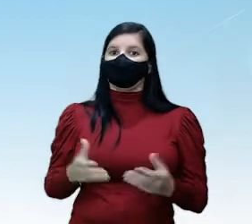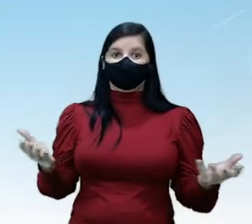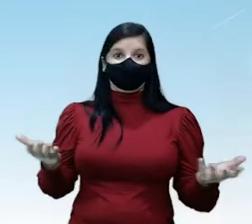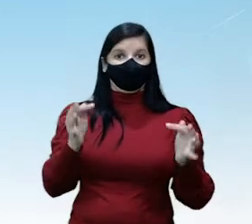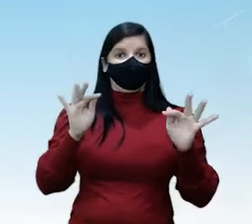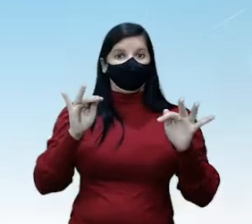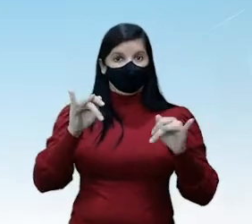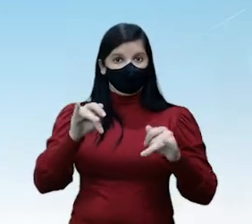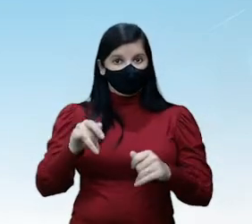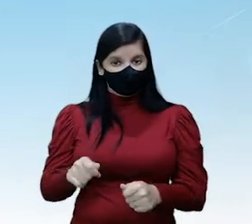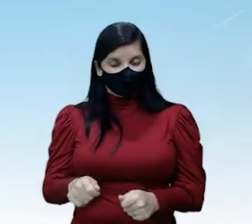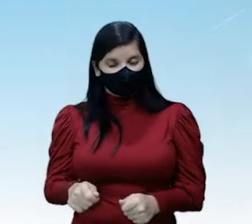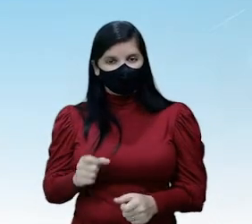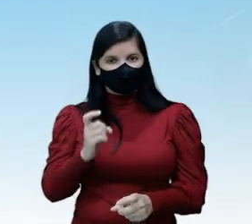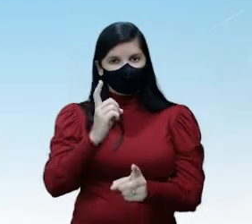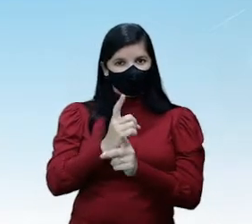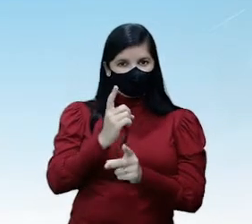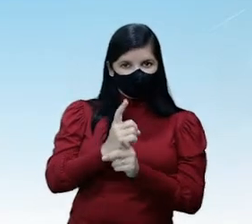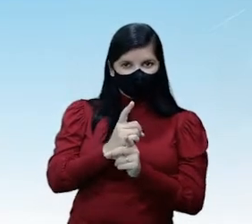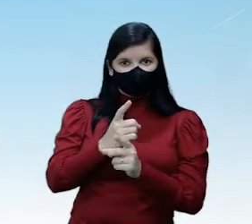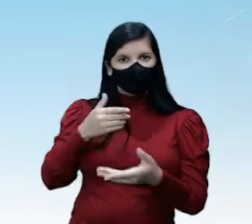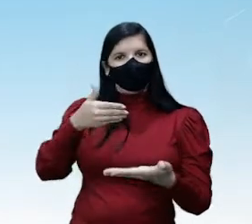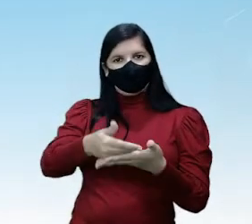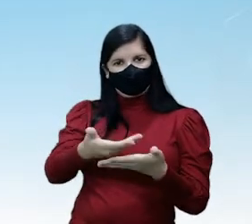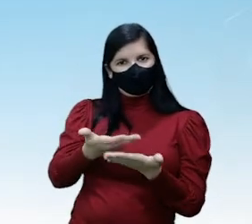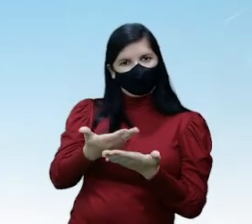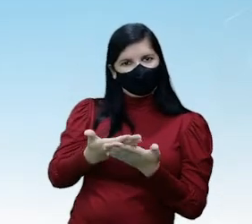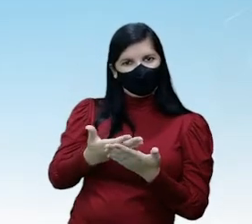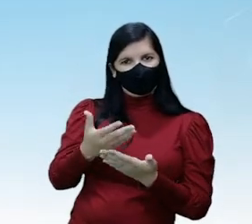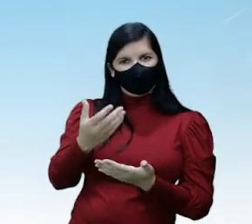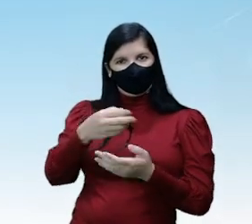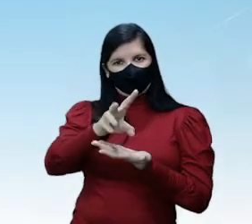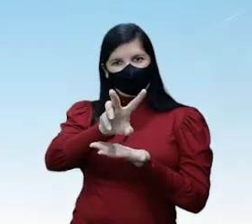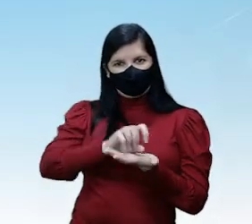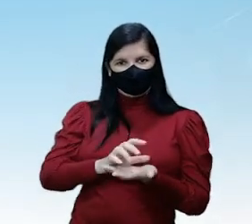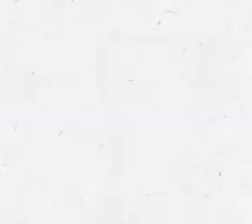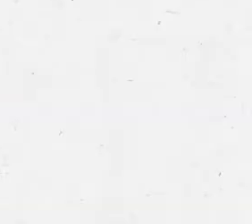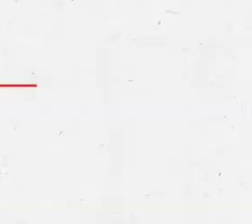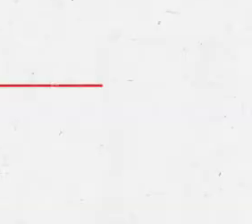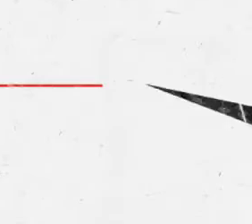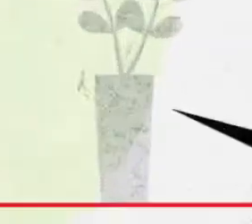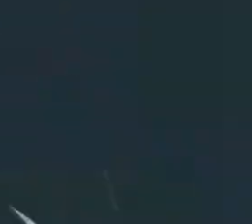eu vou ficando por aqui e a gente se encontra aí na próxima aula do EducaPE.